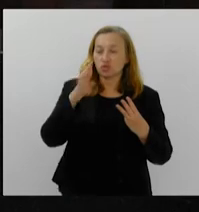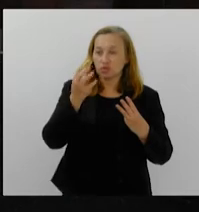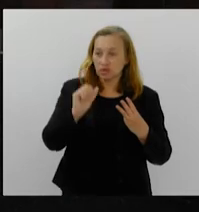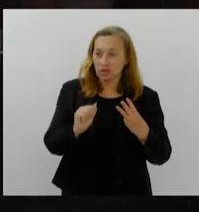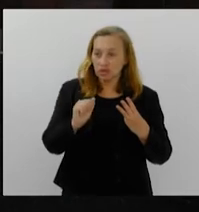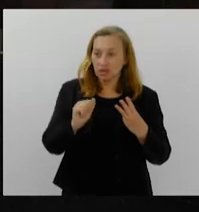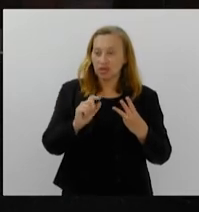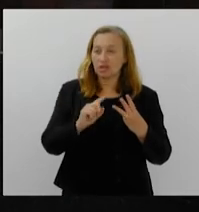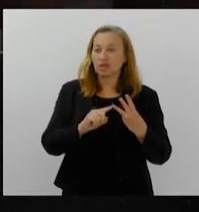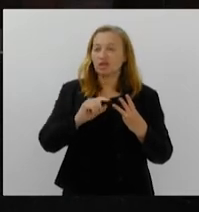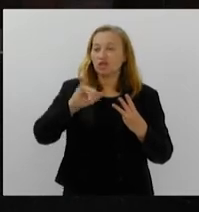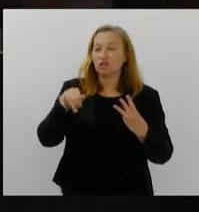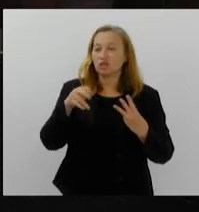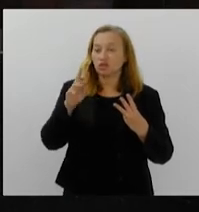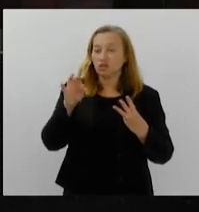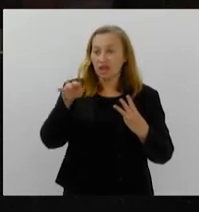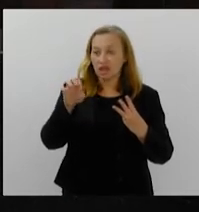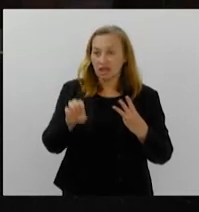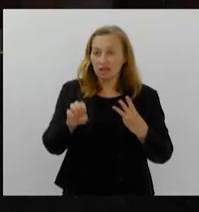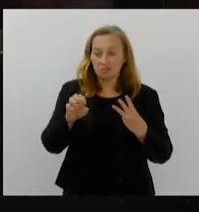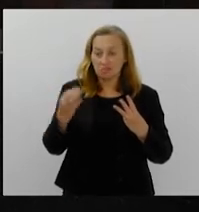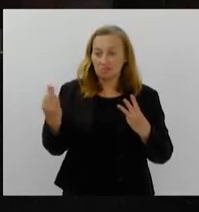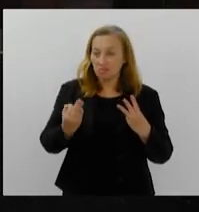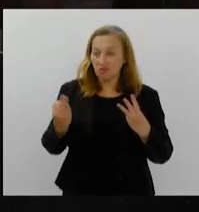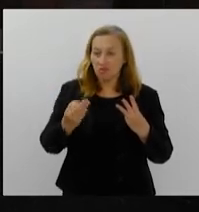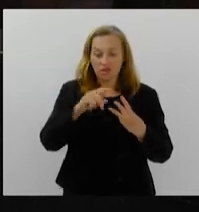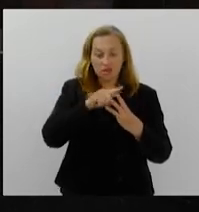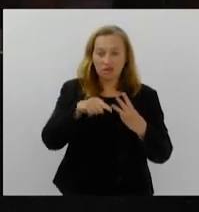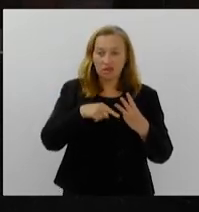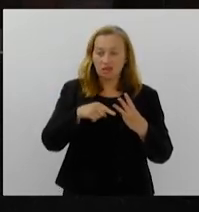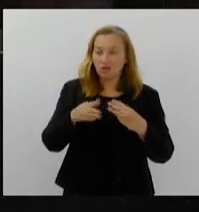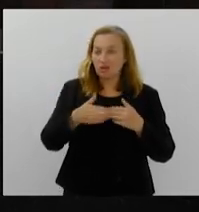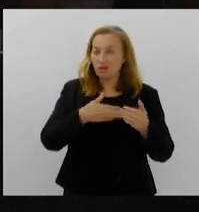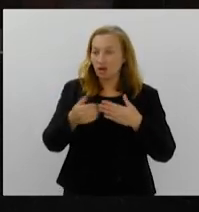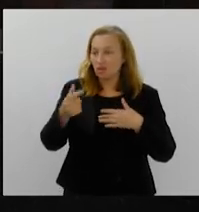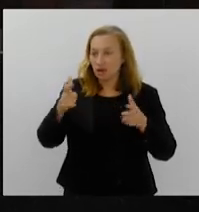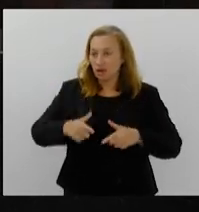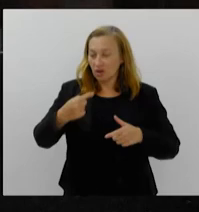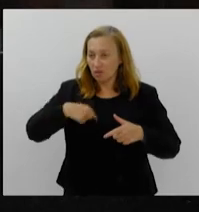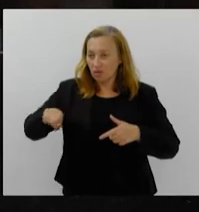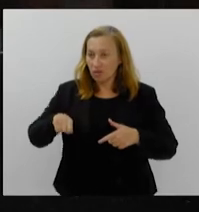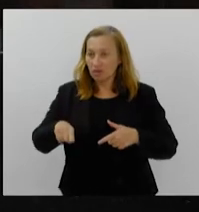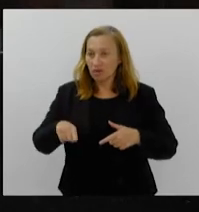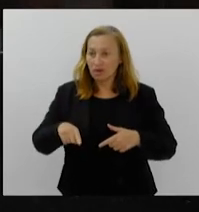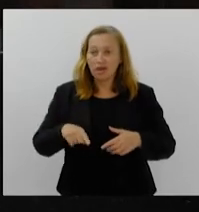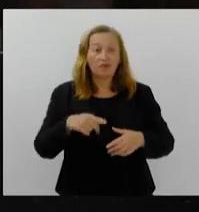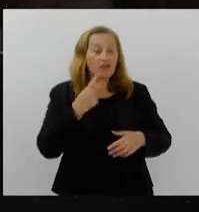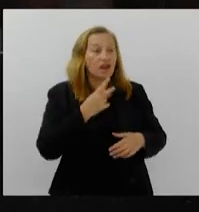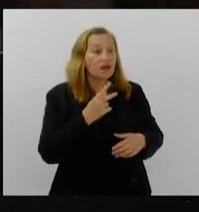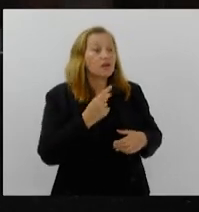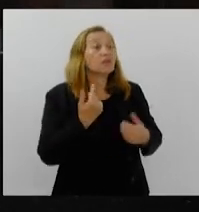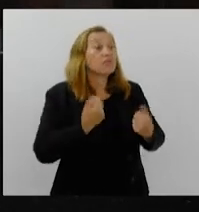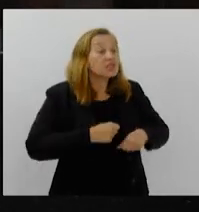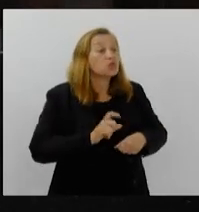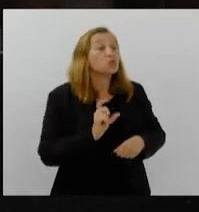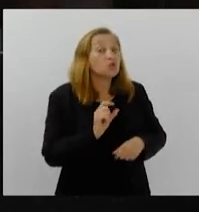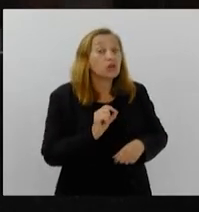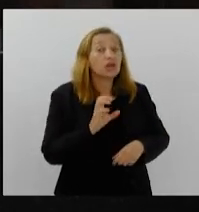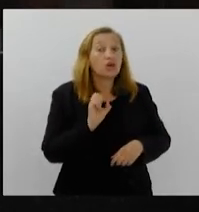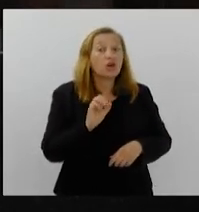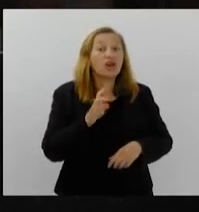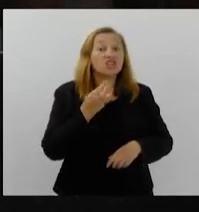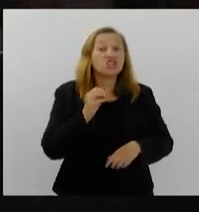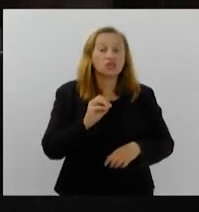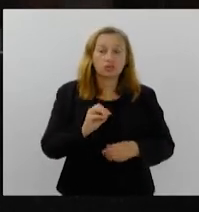Essas três são formidáveis. Onde eu estou, eu estou, Landino, o que você está precisando? Fala! O apoio